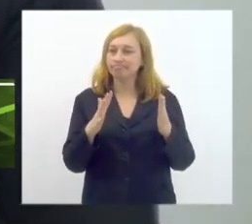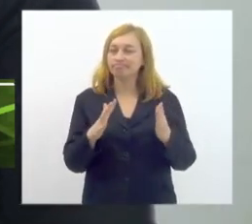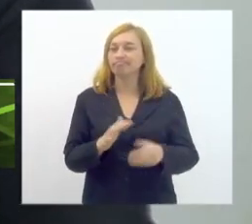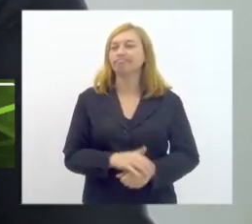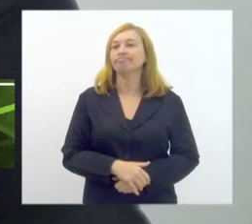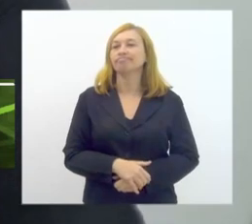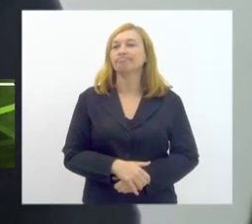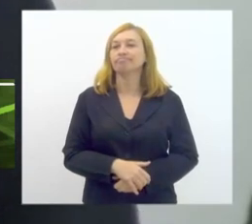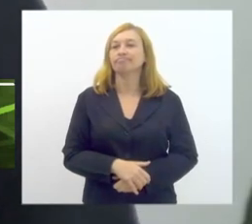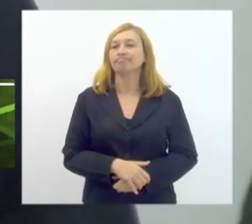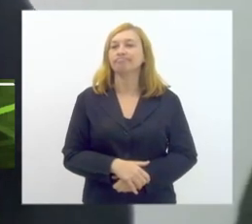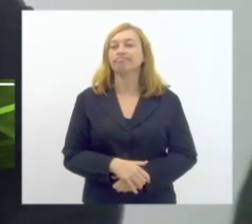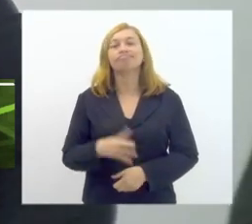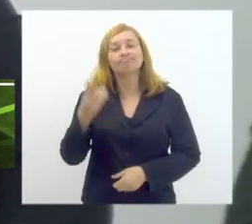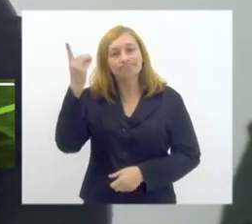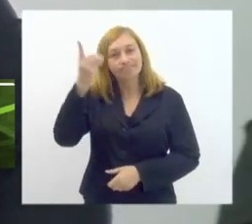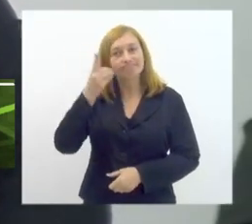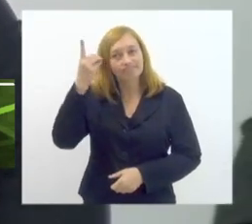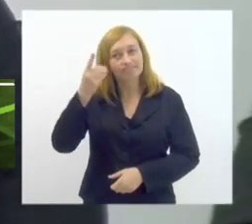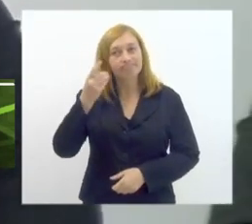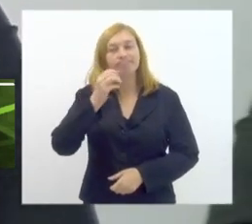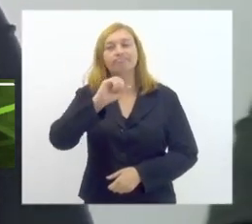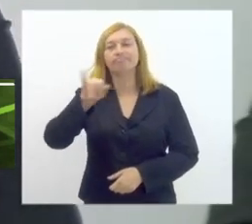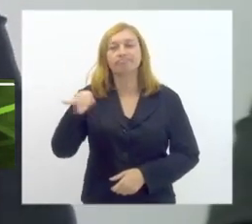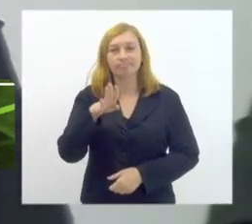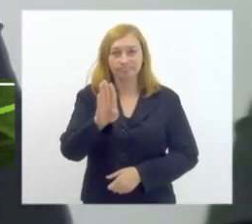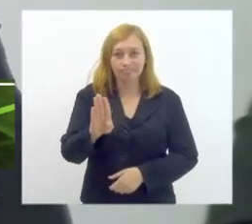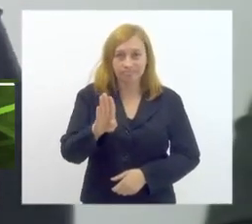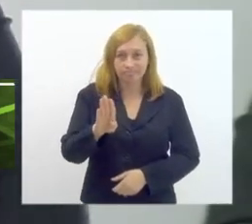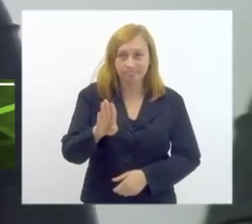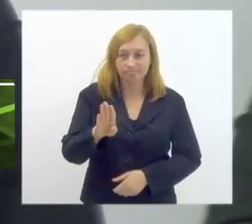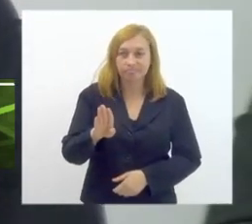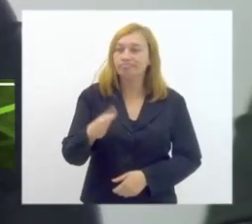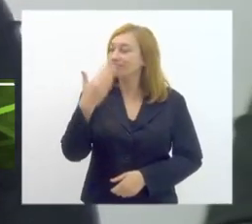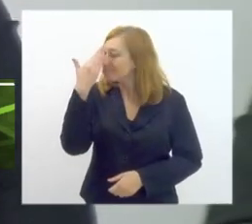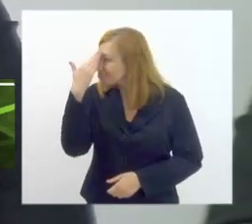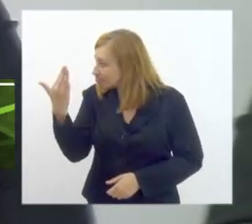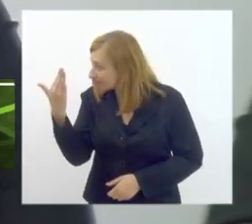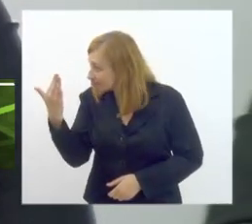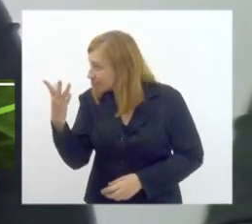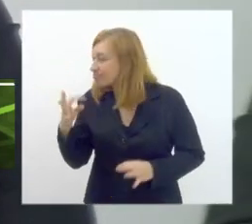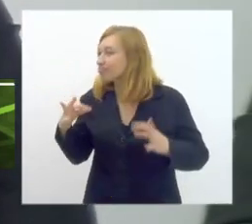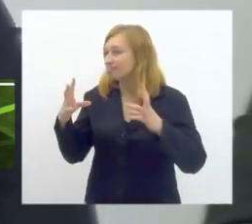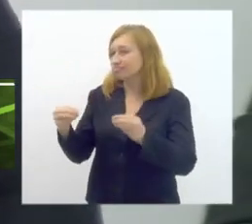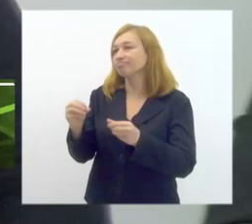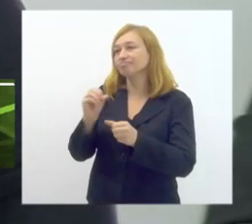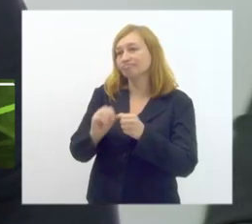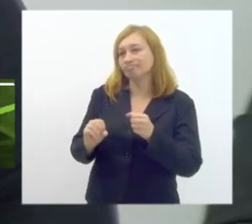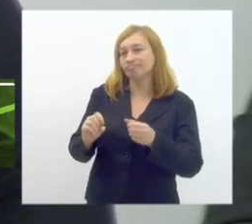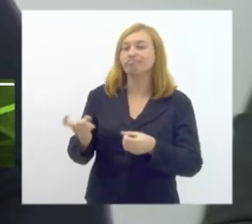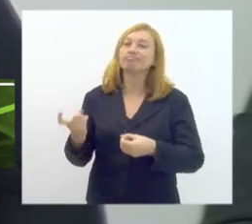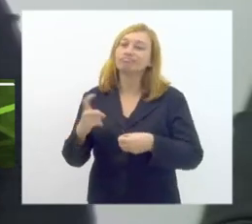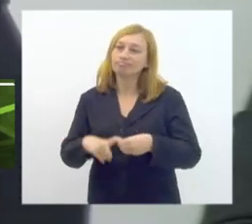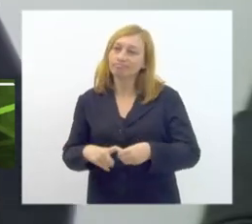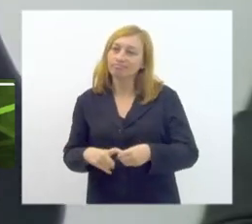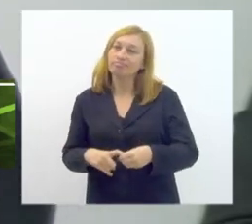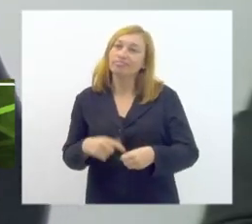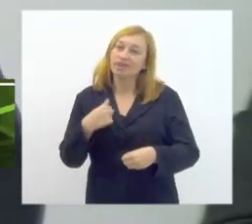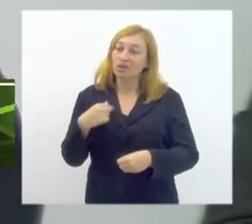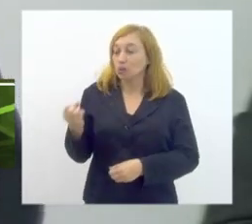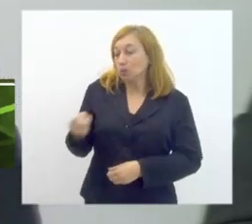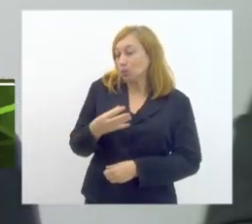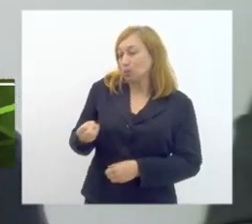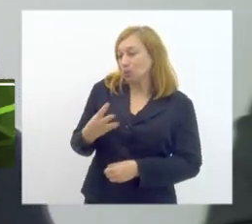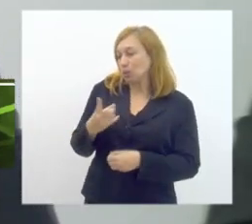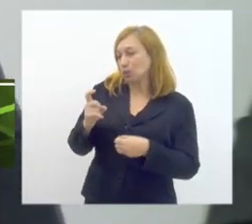nosso deputado estadual Jair. Muito obrigado por tudo que o senhor tem feito pelos consórcios. Eu sou muito novo no